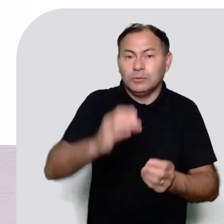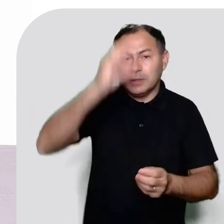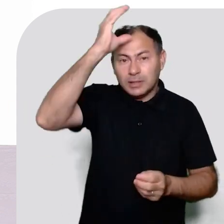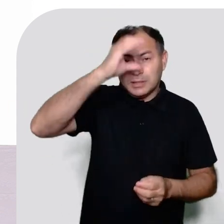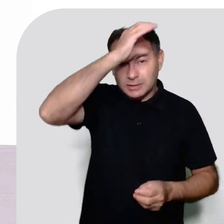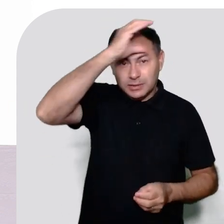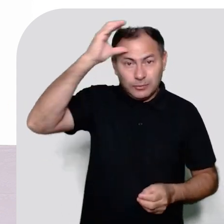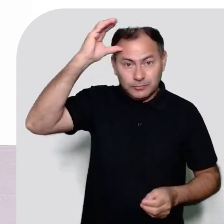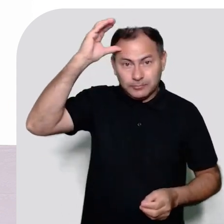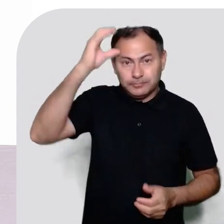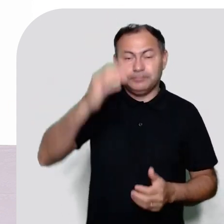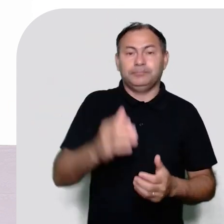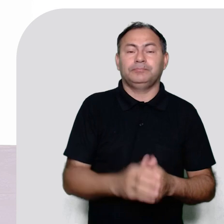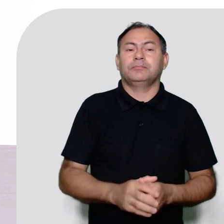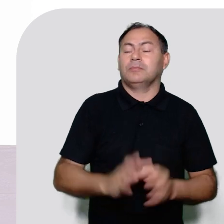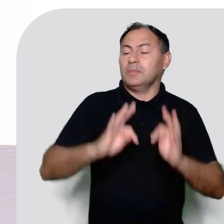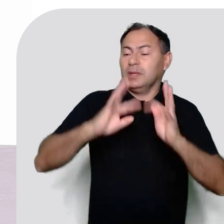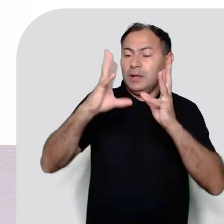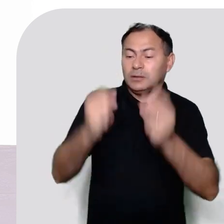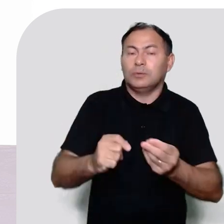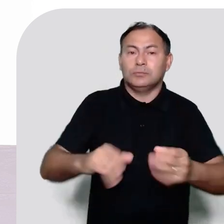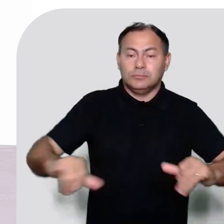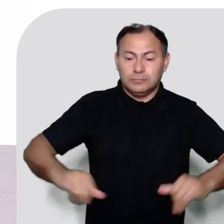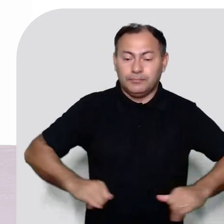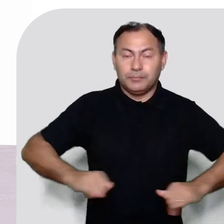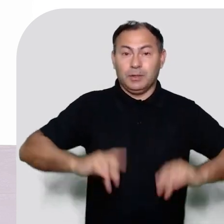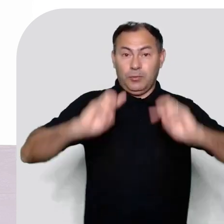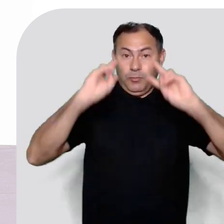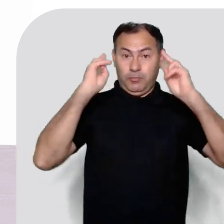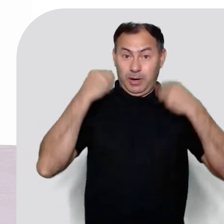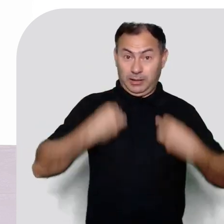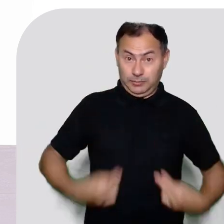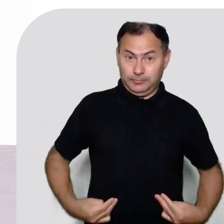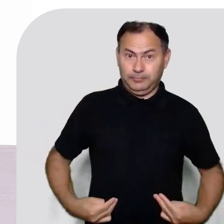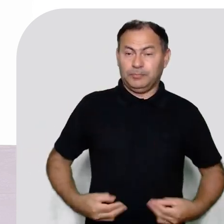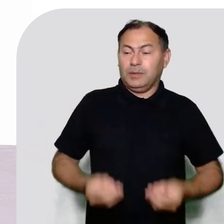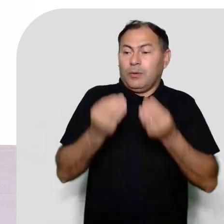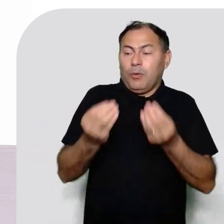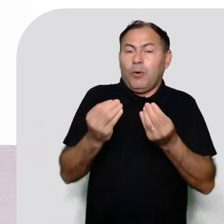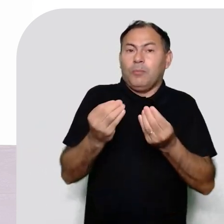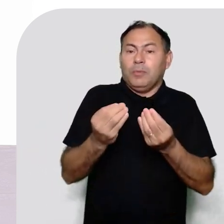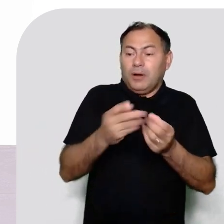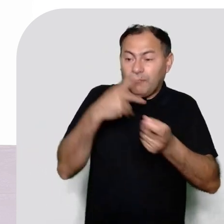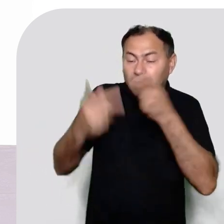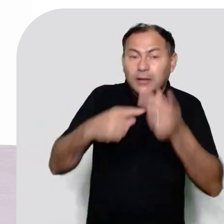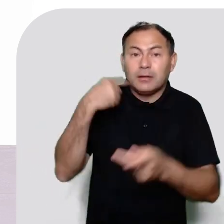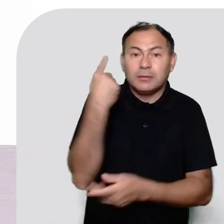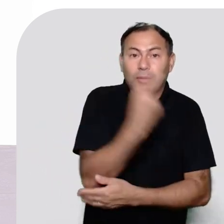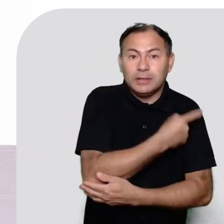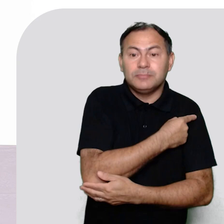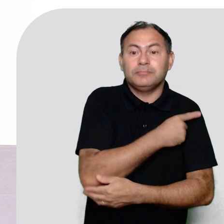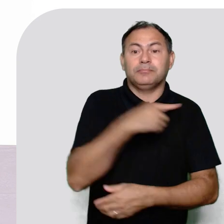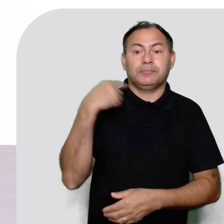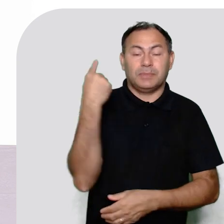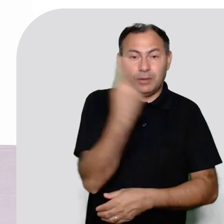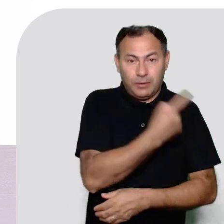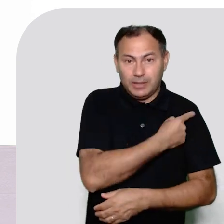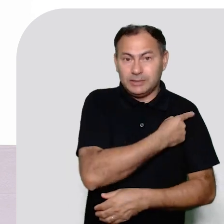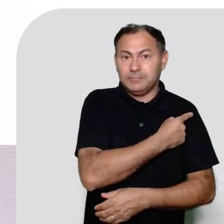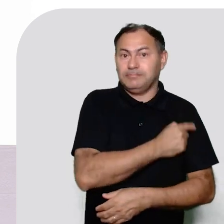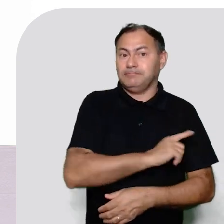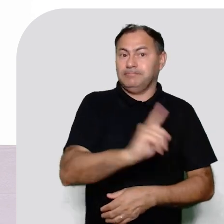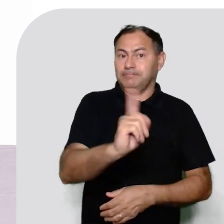cristão a todo sofrimento humano, como que dizendo a nós que nós